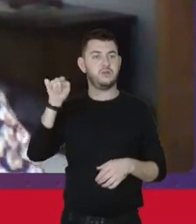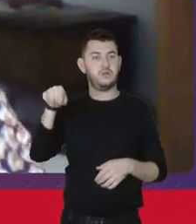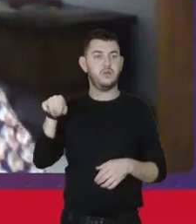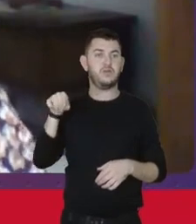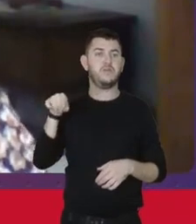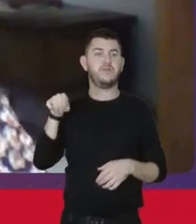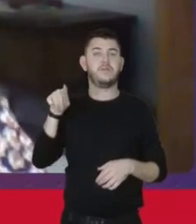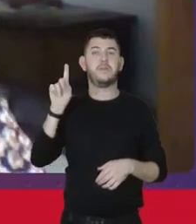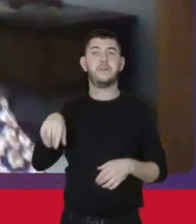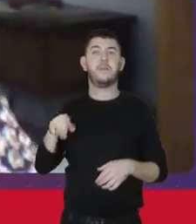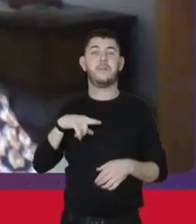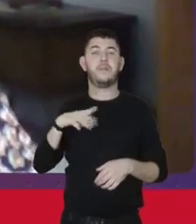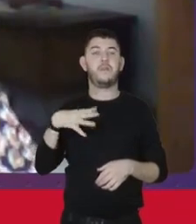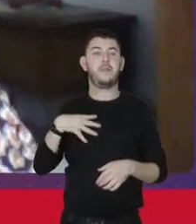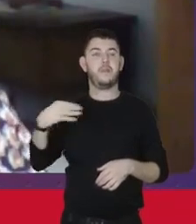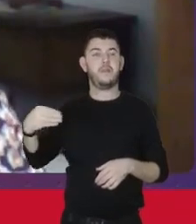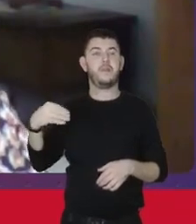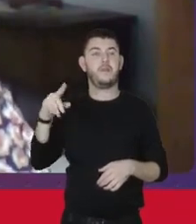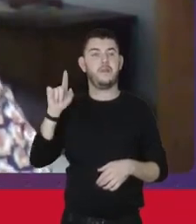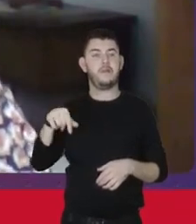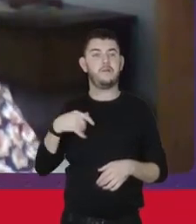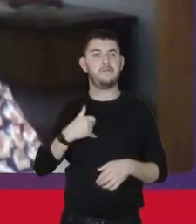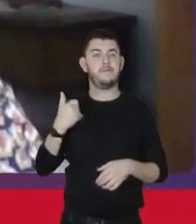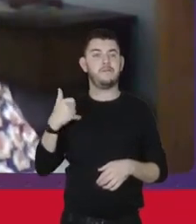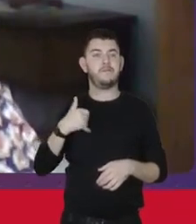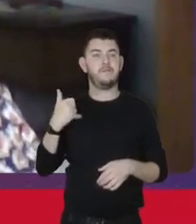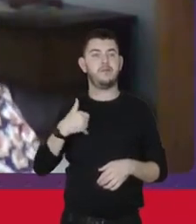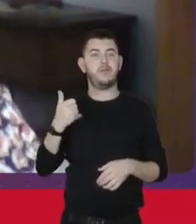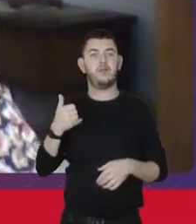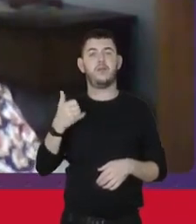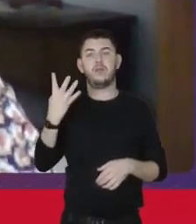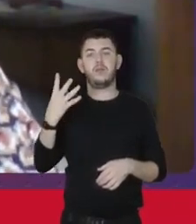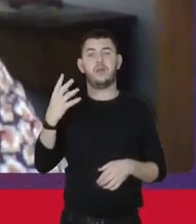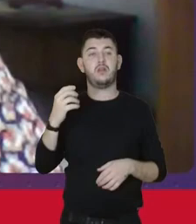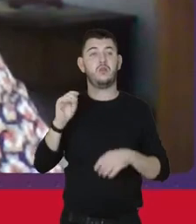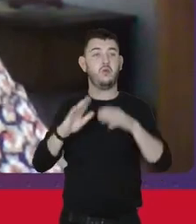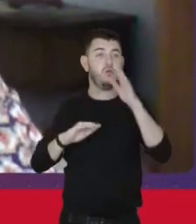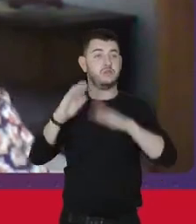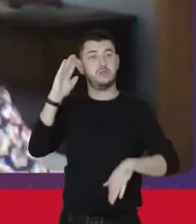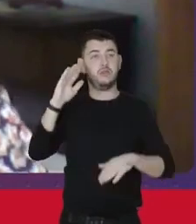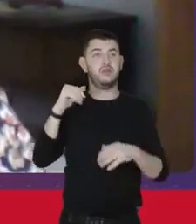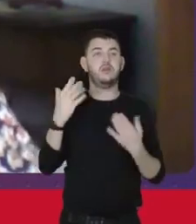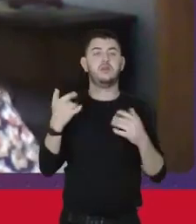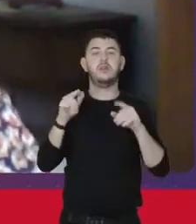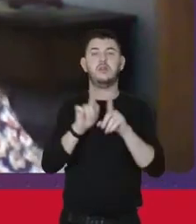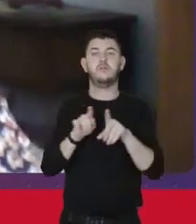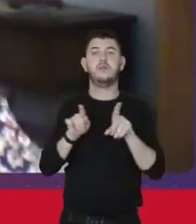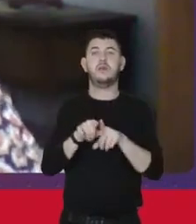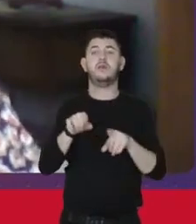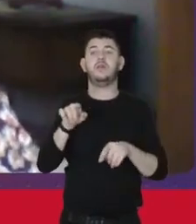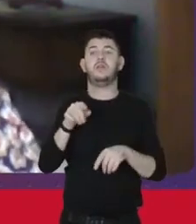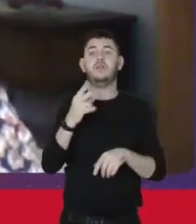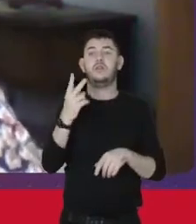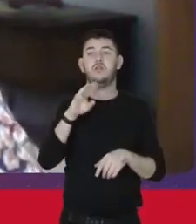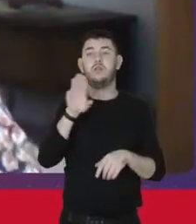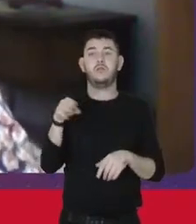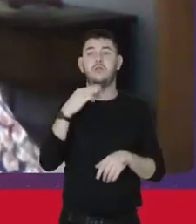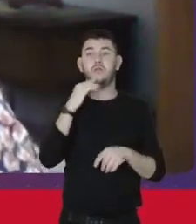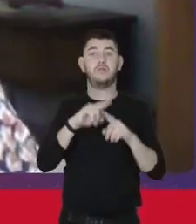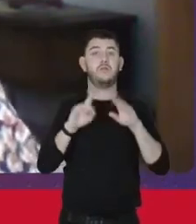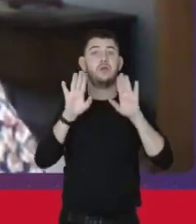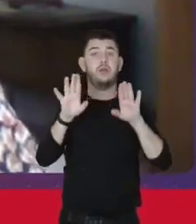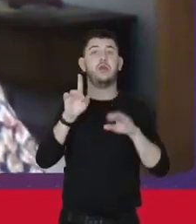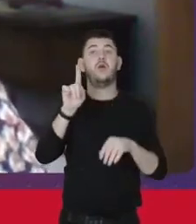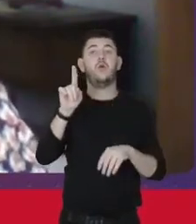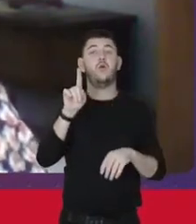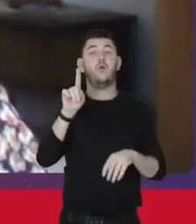tá? Com filhos com idade inferior a 14 anos de idade, e desses 2 milhões, 1 milhão e 800 são